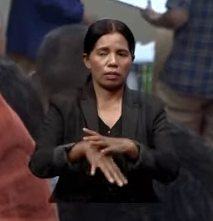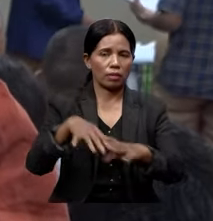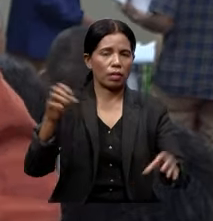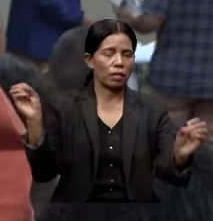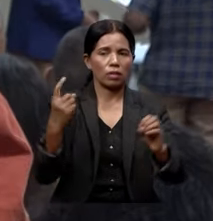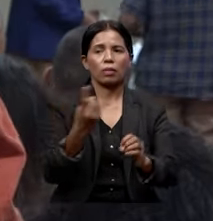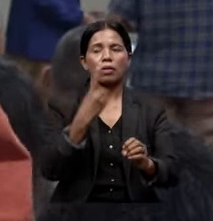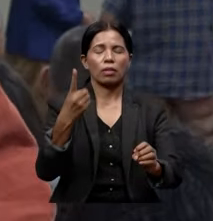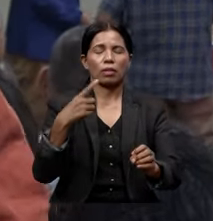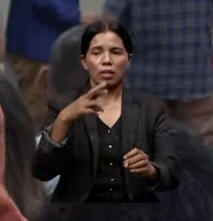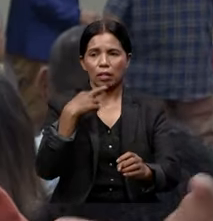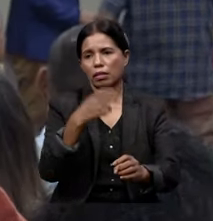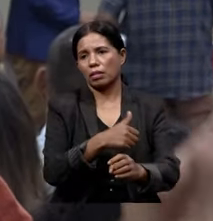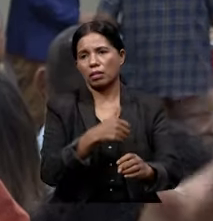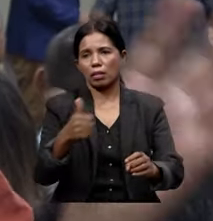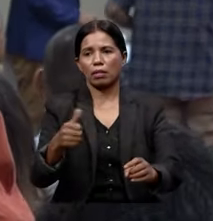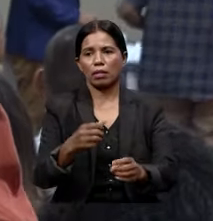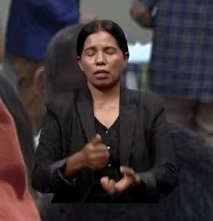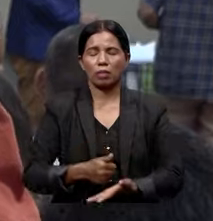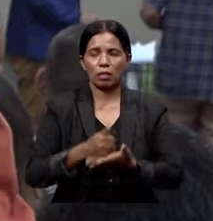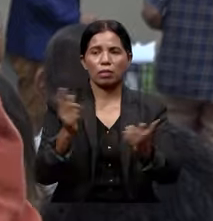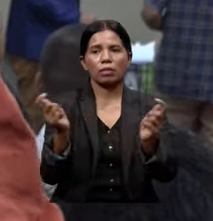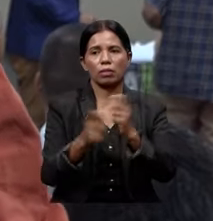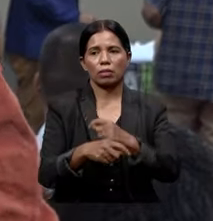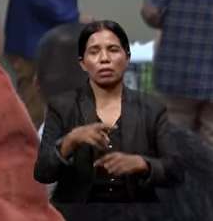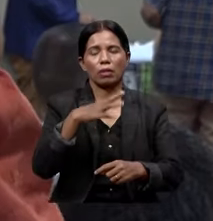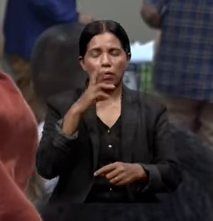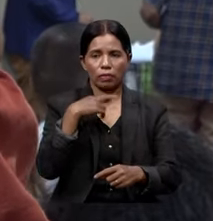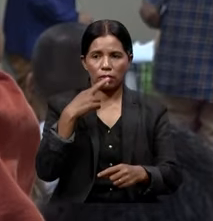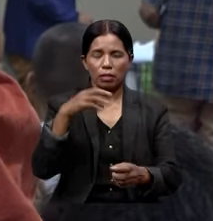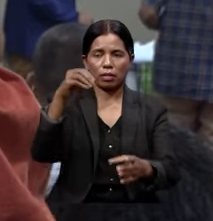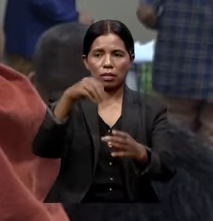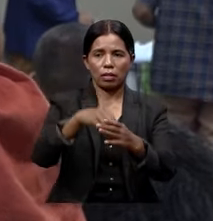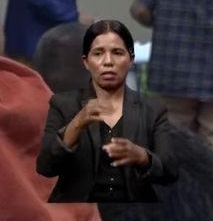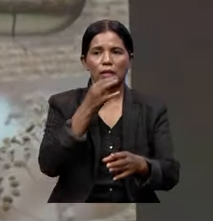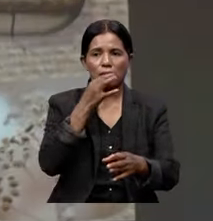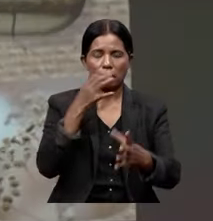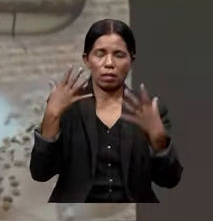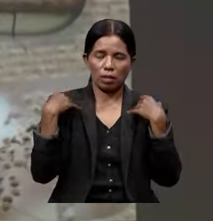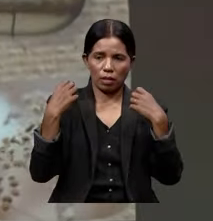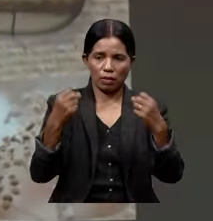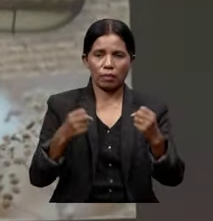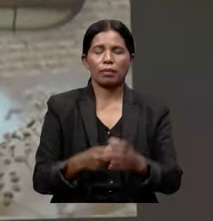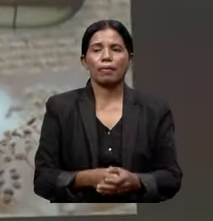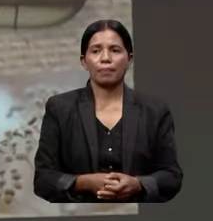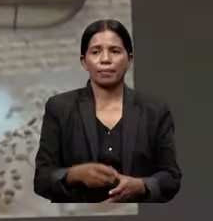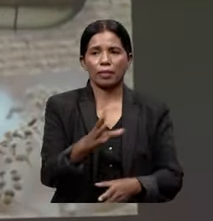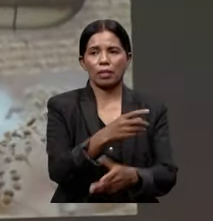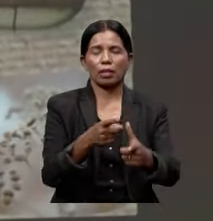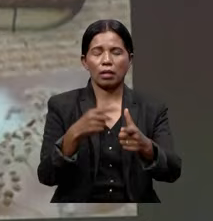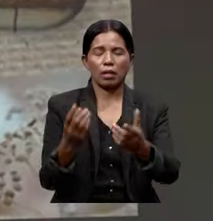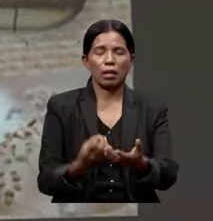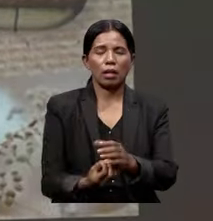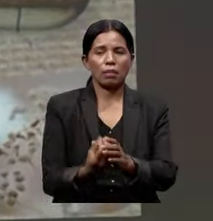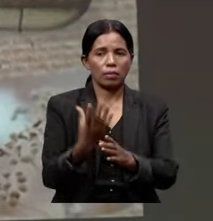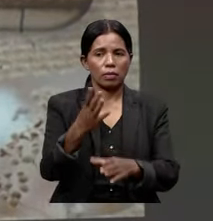etu de mai be buat selu kira nebe bele sui fos niemos bele tamai ai hang ha forsa agora ai hang bo mur ka haburas mai hang